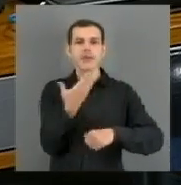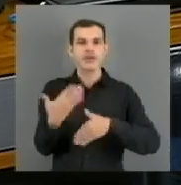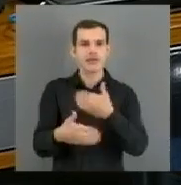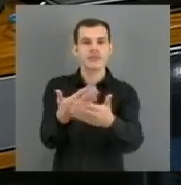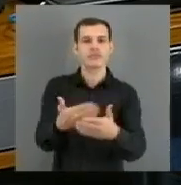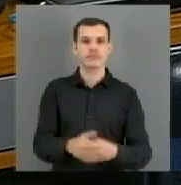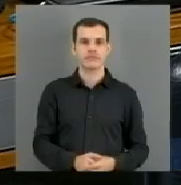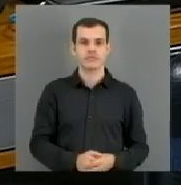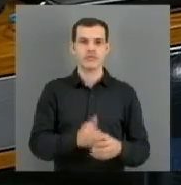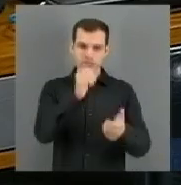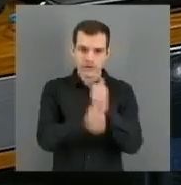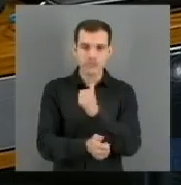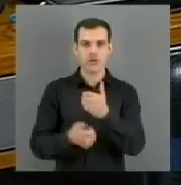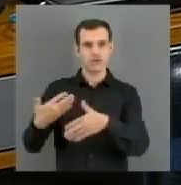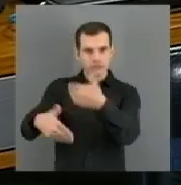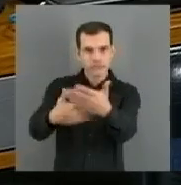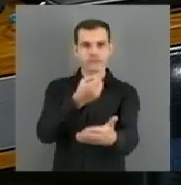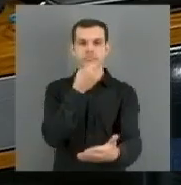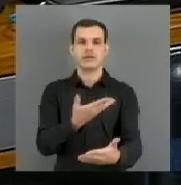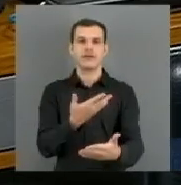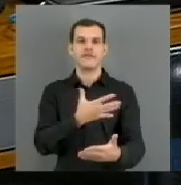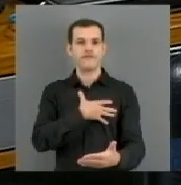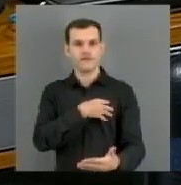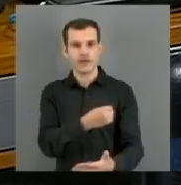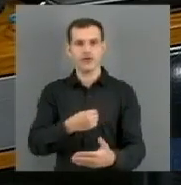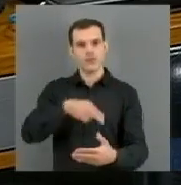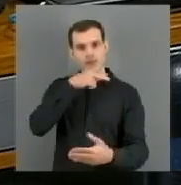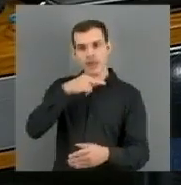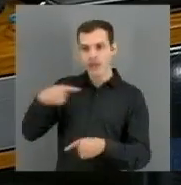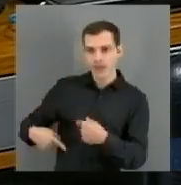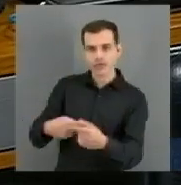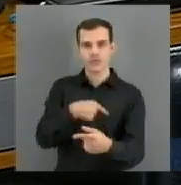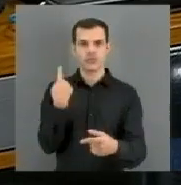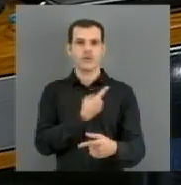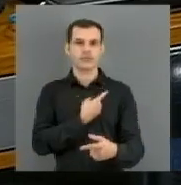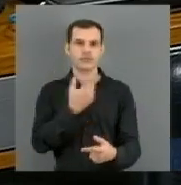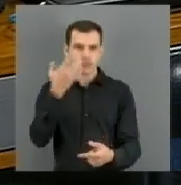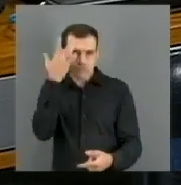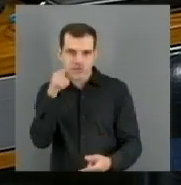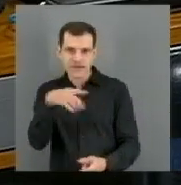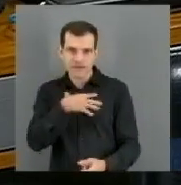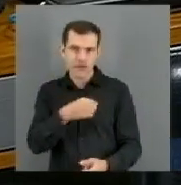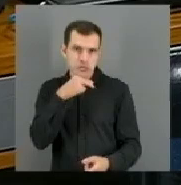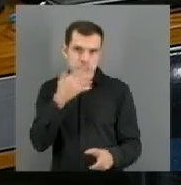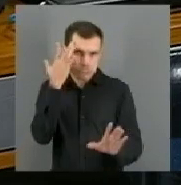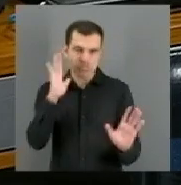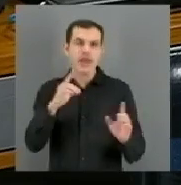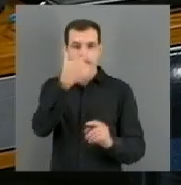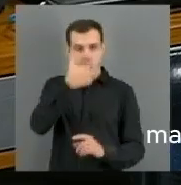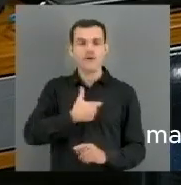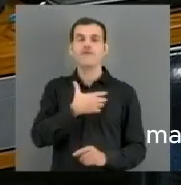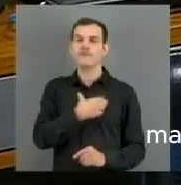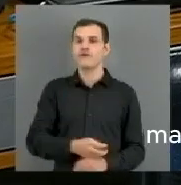bem dos nossos filhos, dos nossos netos. Eu não sei se o senhor tem filho, tem neto. Eu tenho 5 filhos, se Deus quiser, vou ter